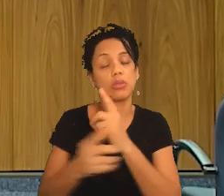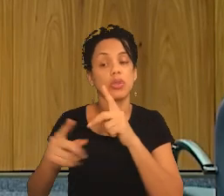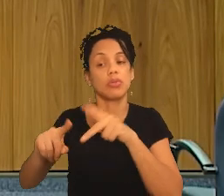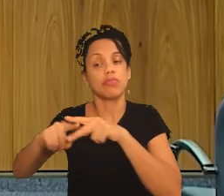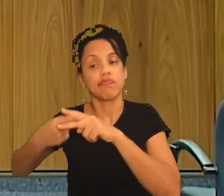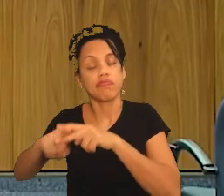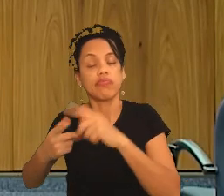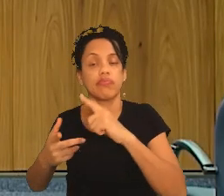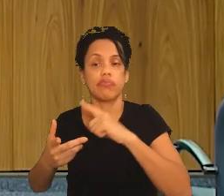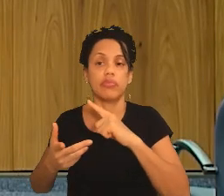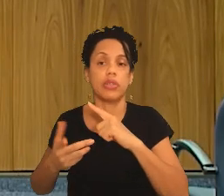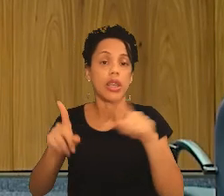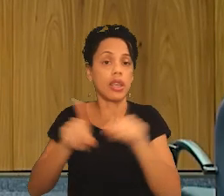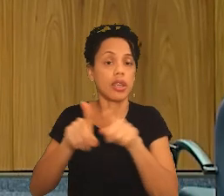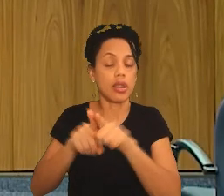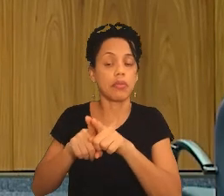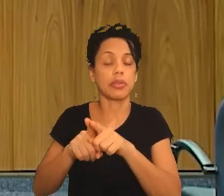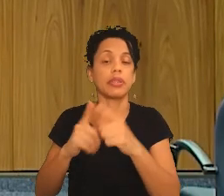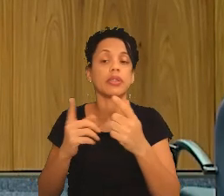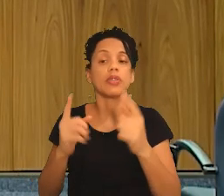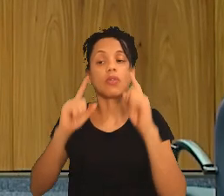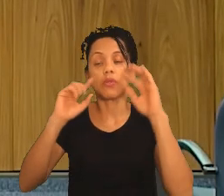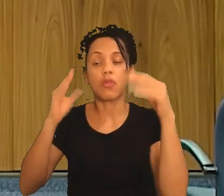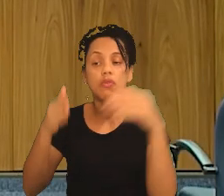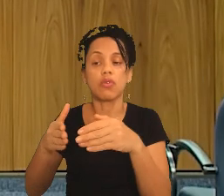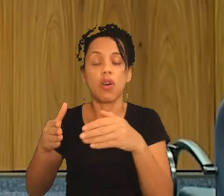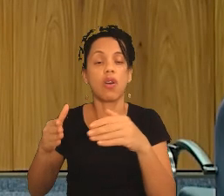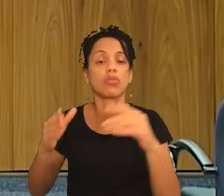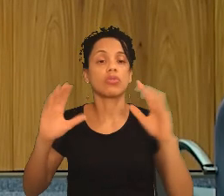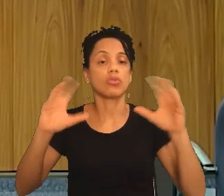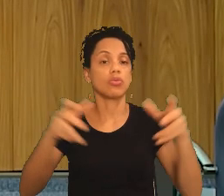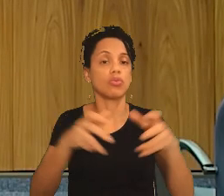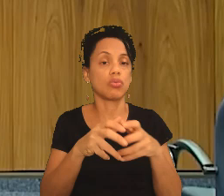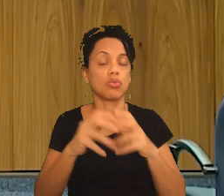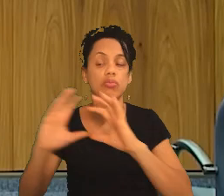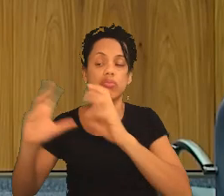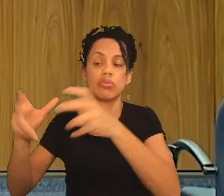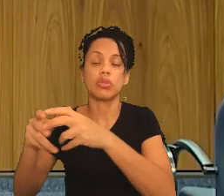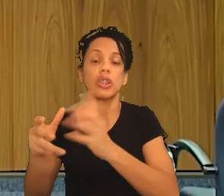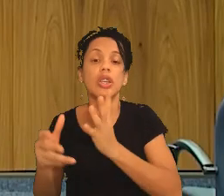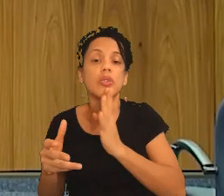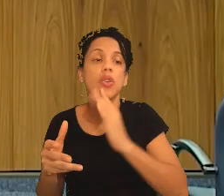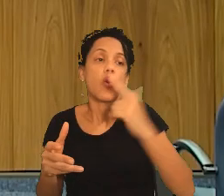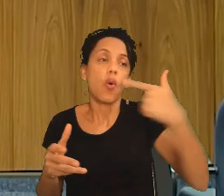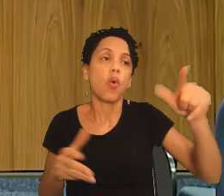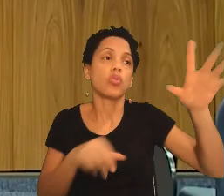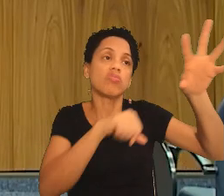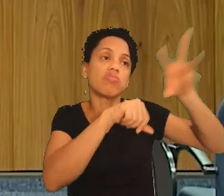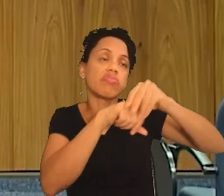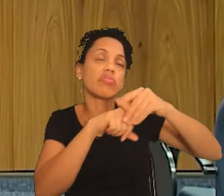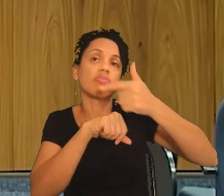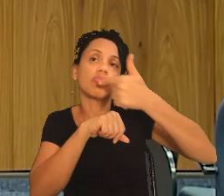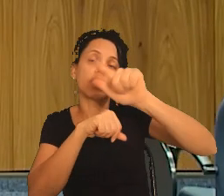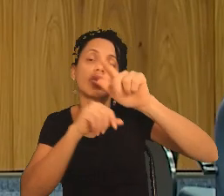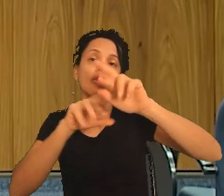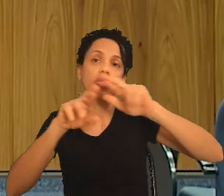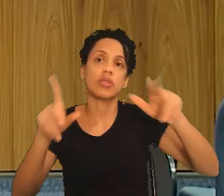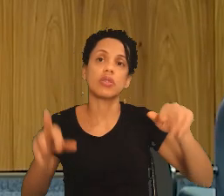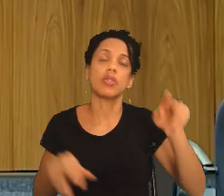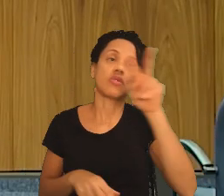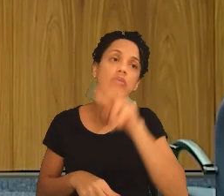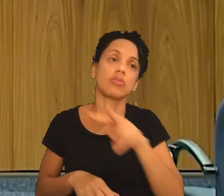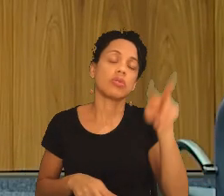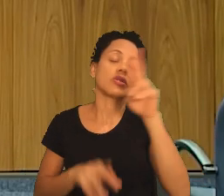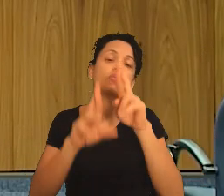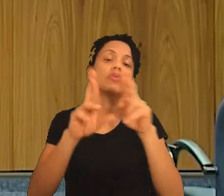acaba realizando e que a gente leva para o processo, né? A realidade do processo enquanto fragmento de uma realidade e, ao